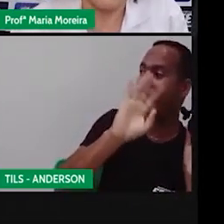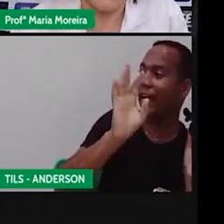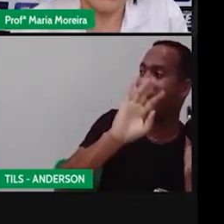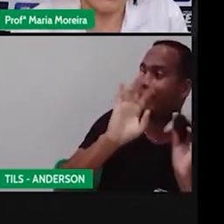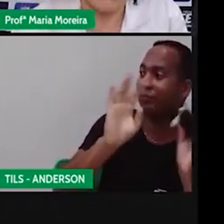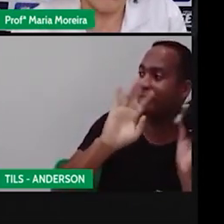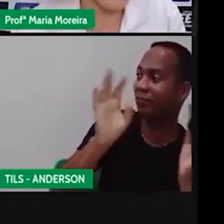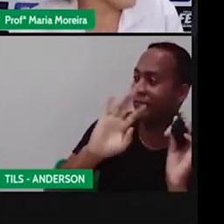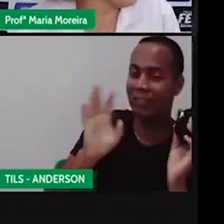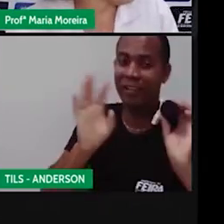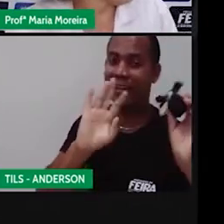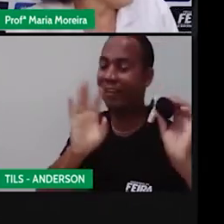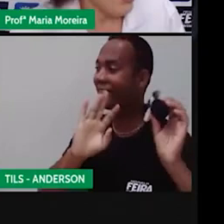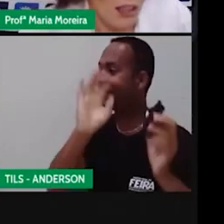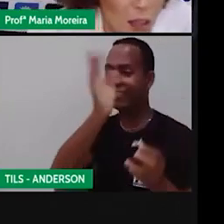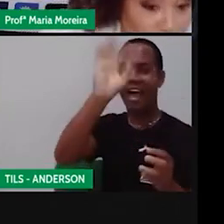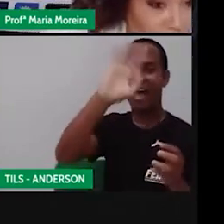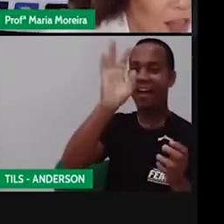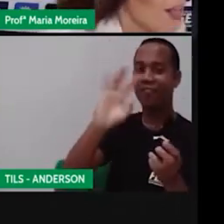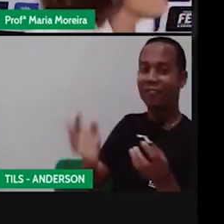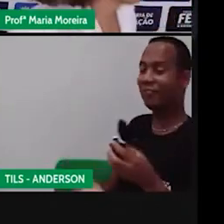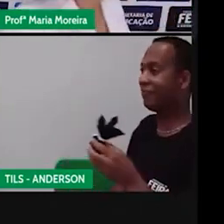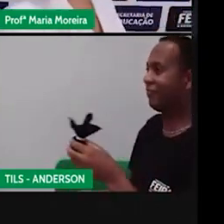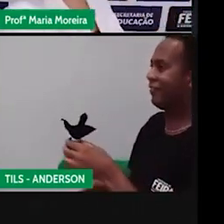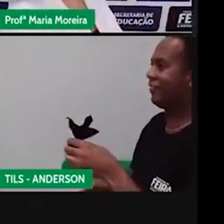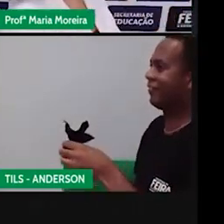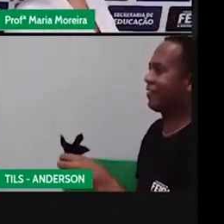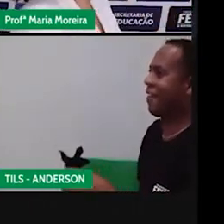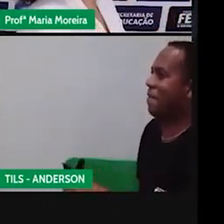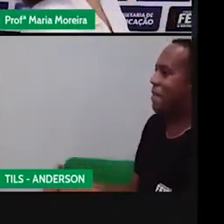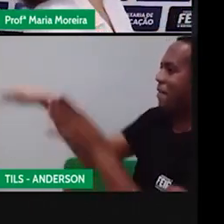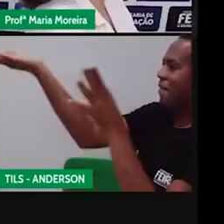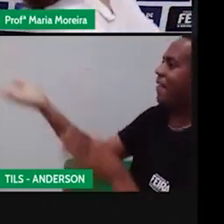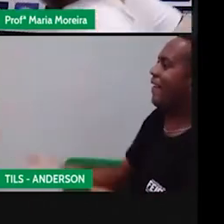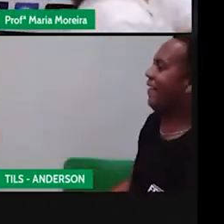Beijo. Vai brincar, é? Joga pra cá.